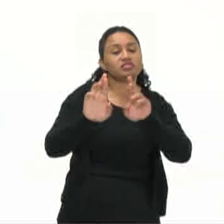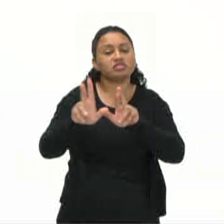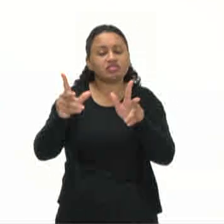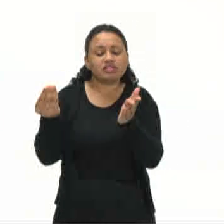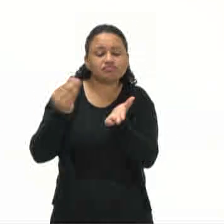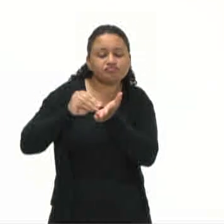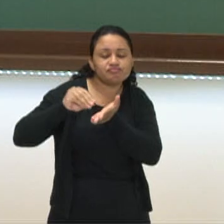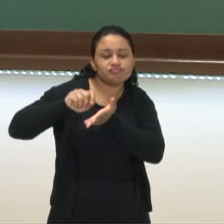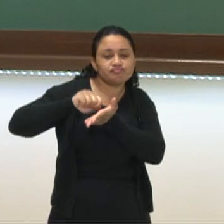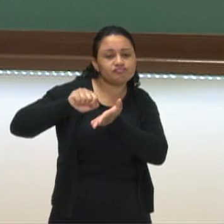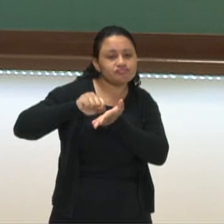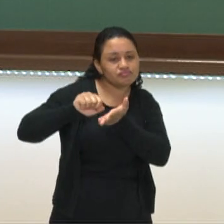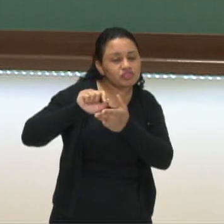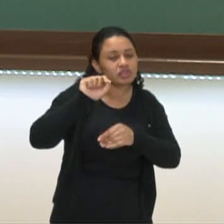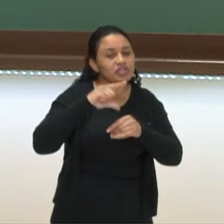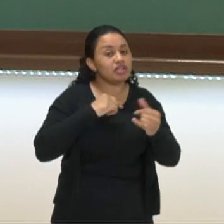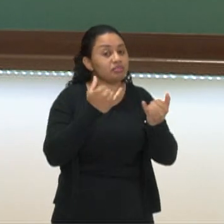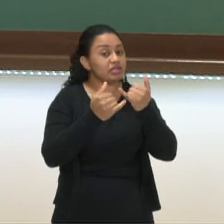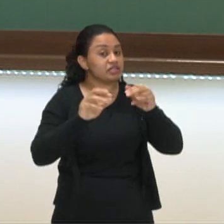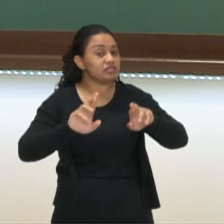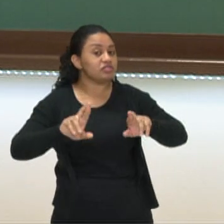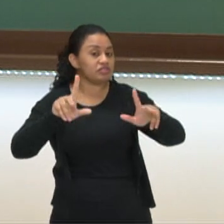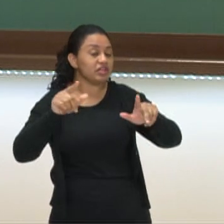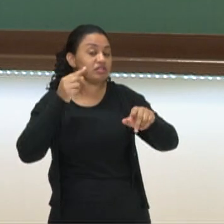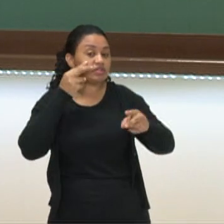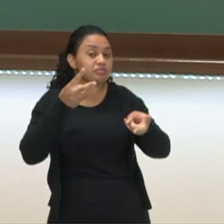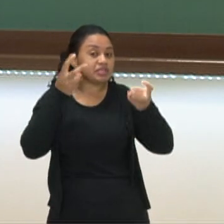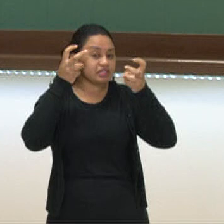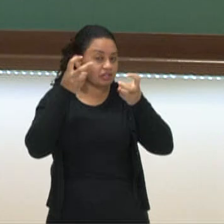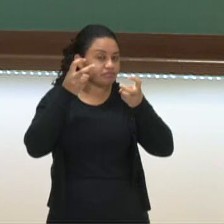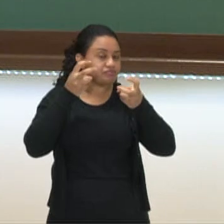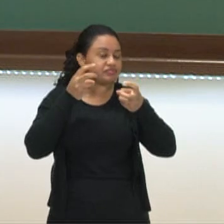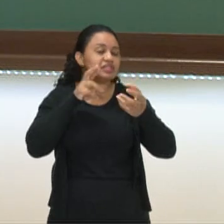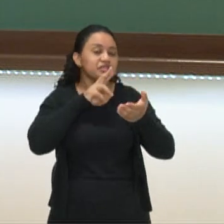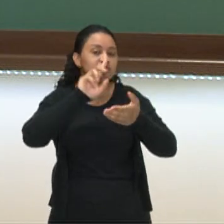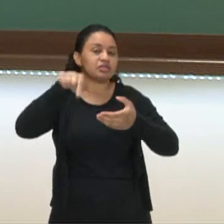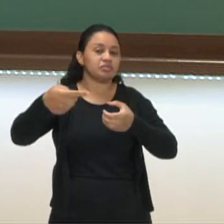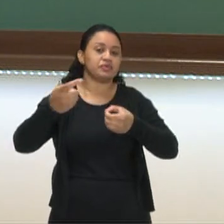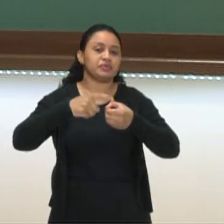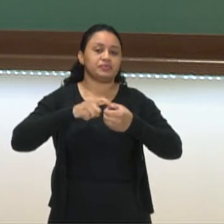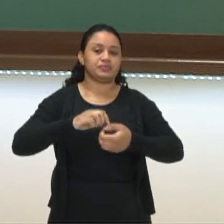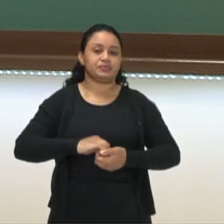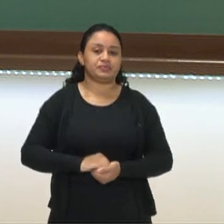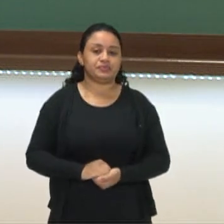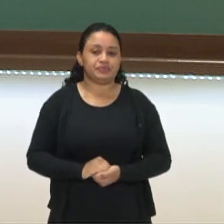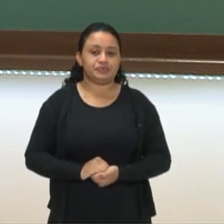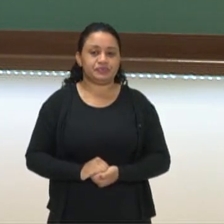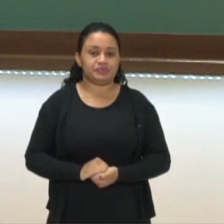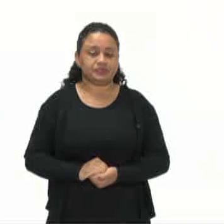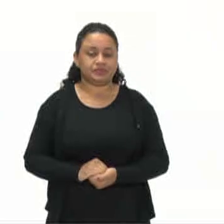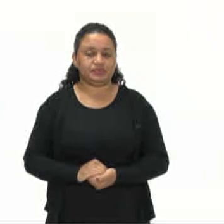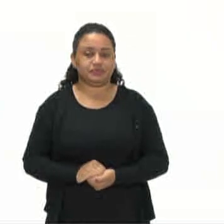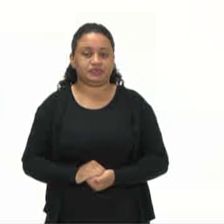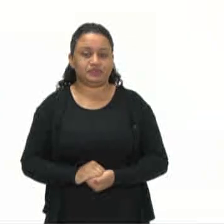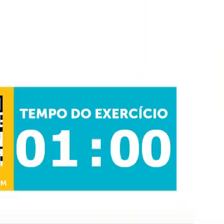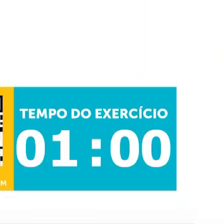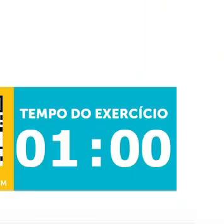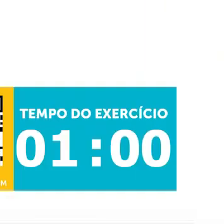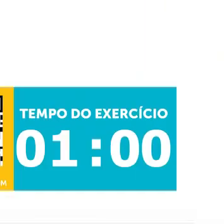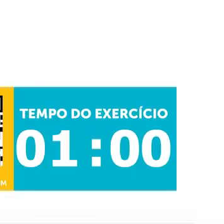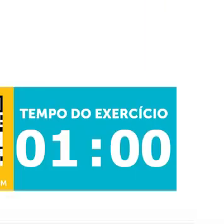possível, escreva para mim que diferença você está enxergando nessas duas obras. Vamos lá, eu fico aguardando vocês. Até daqui a pouquinho.